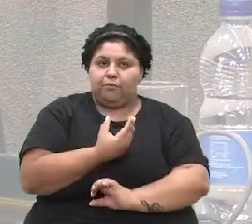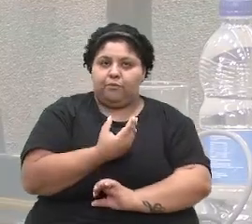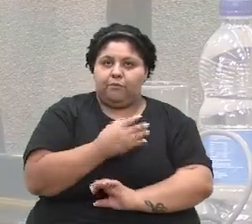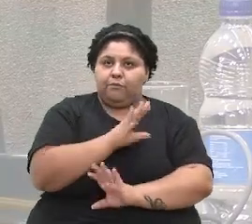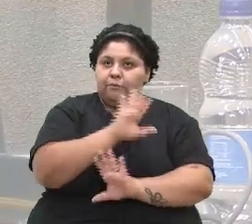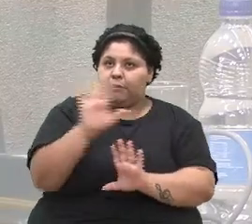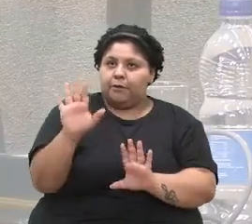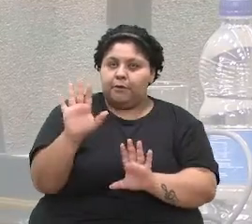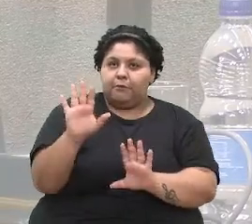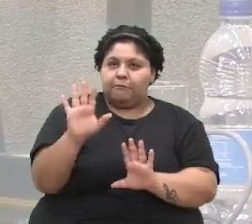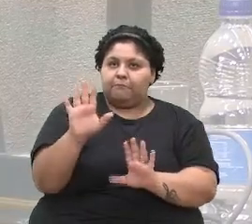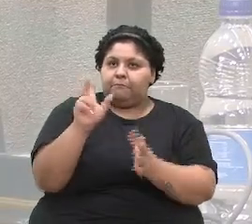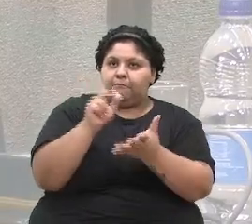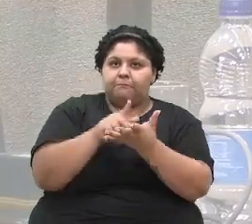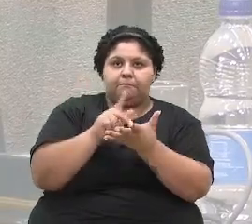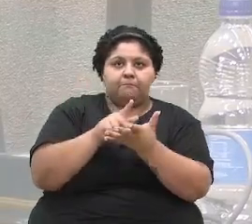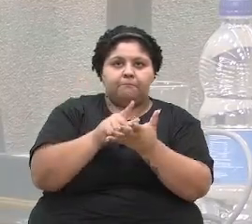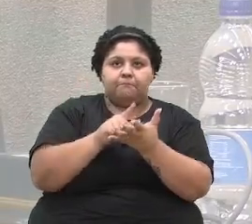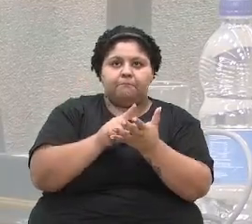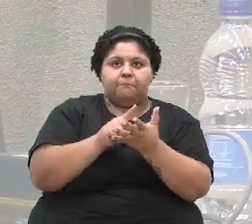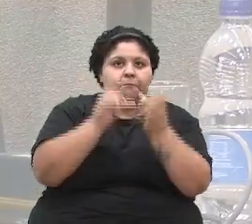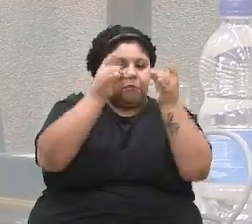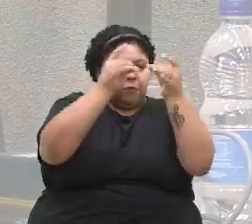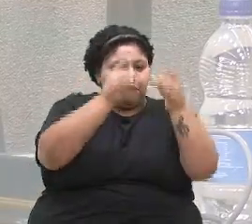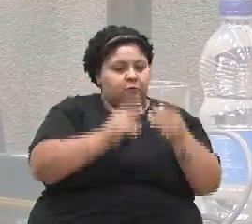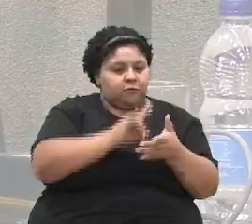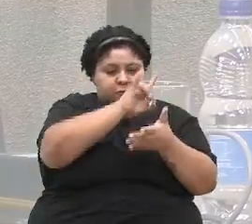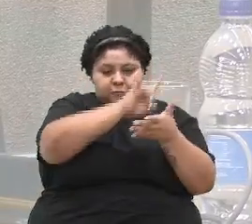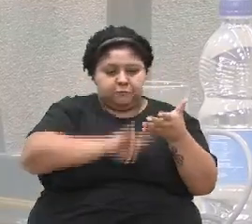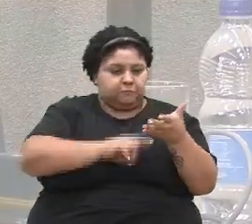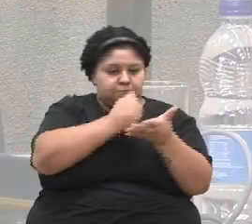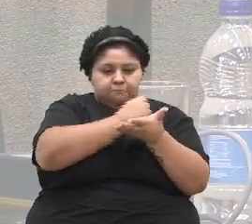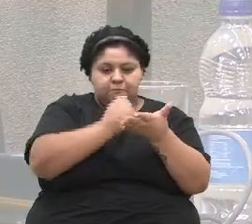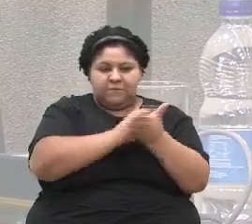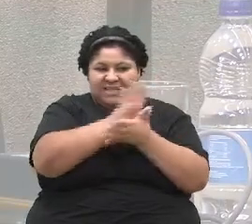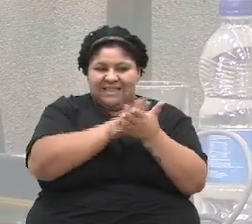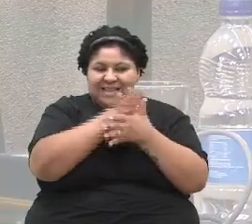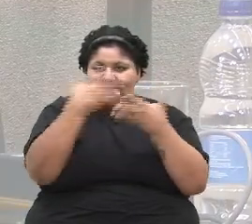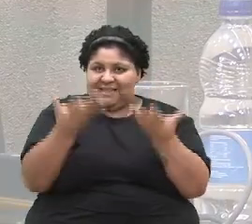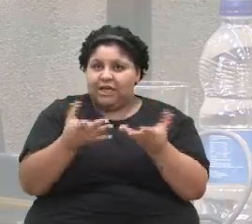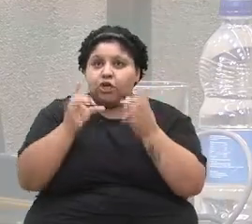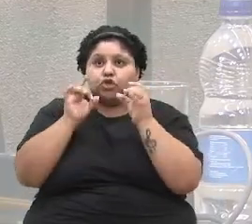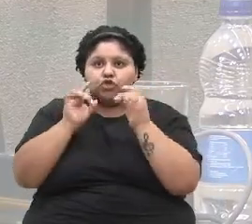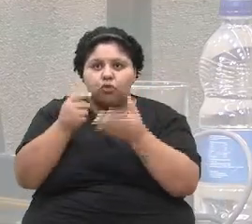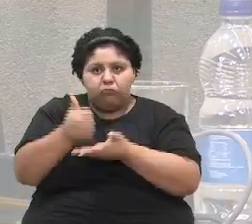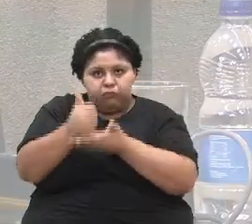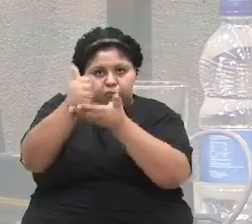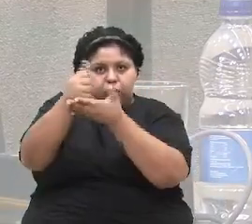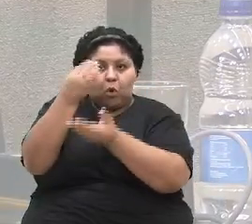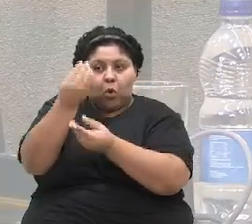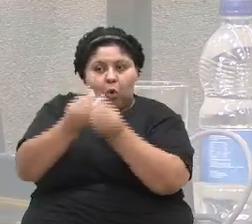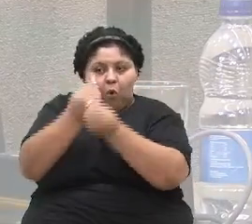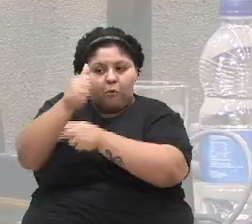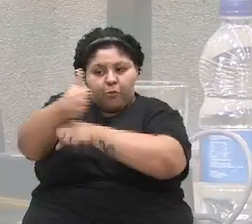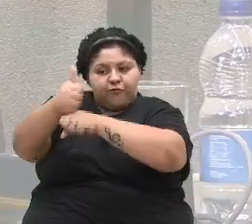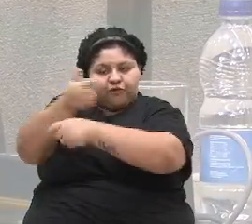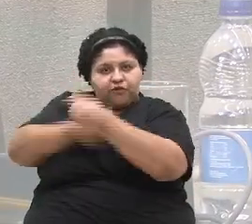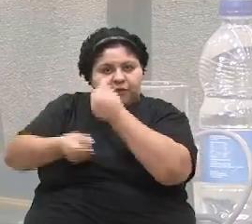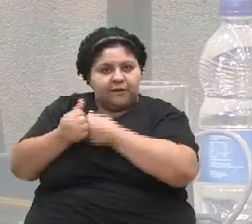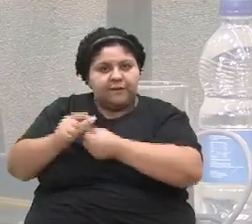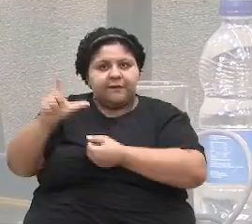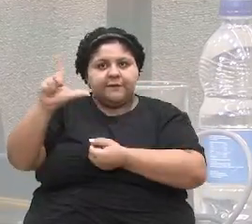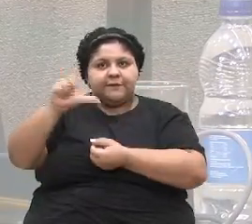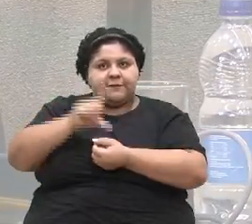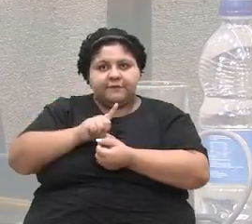Eu, sinceramente, não vou entrar na discussão do documento em si, do contrato, mas só quero dar uma contribuição como economista. Se tem a Coca,